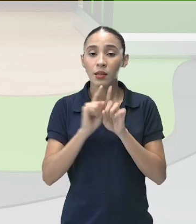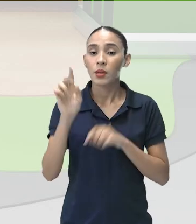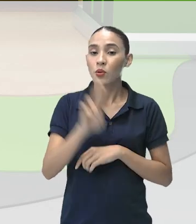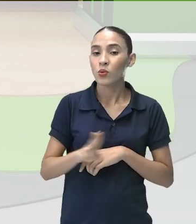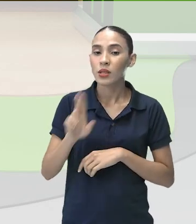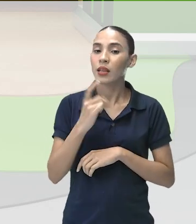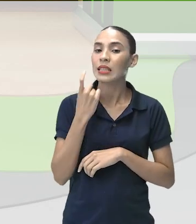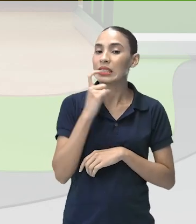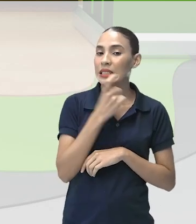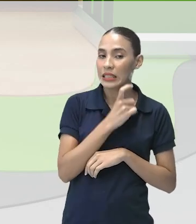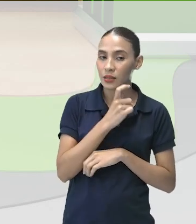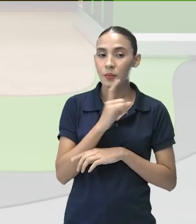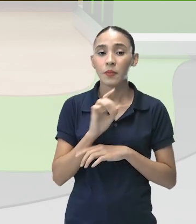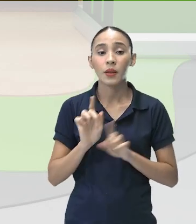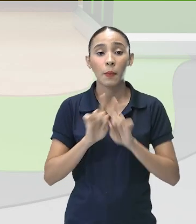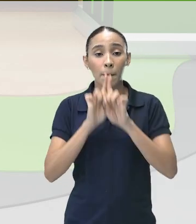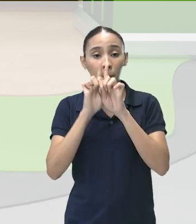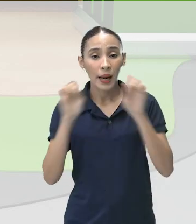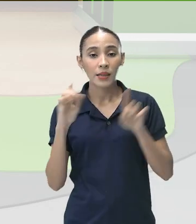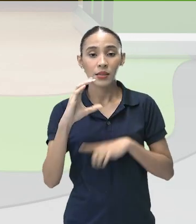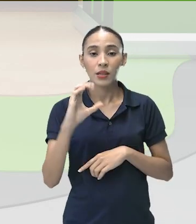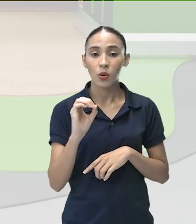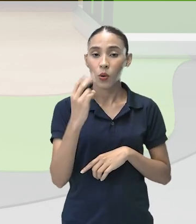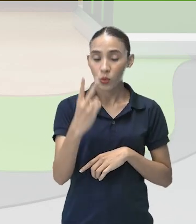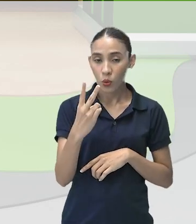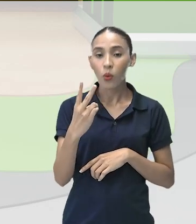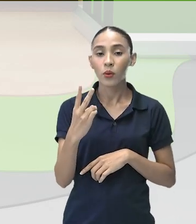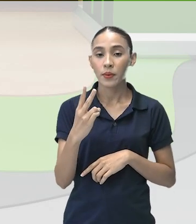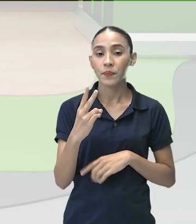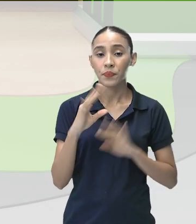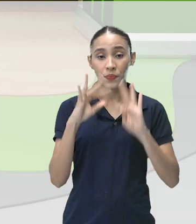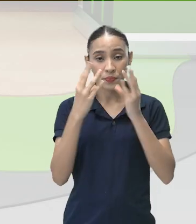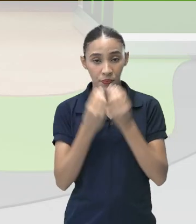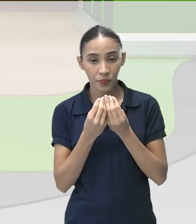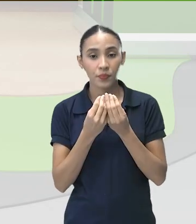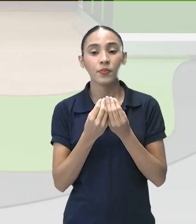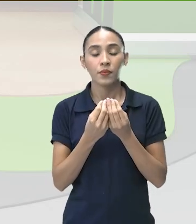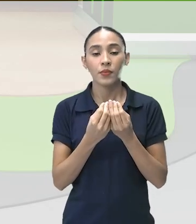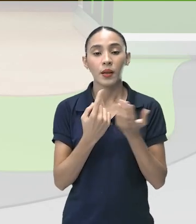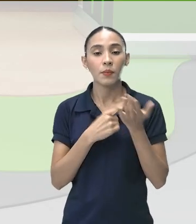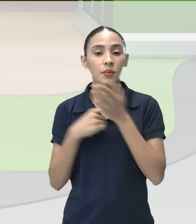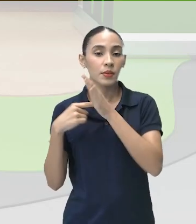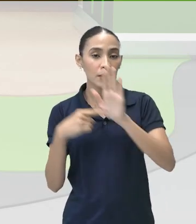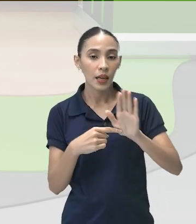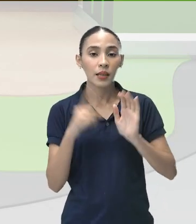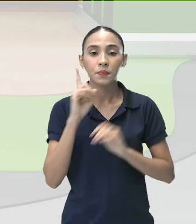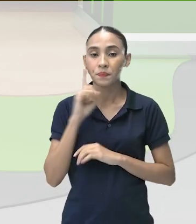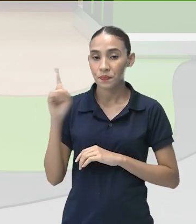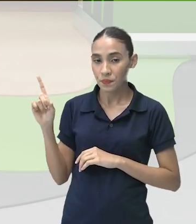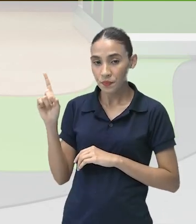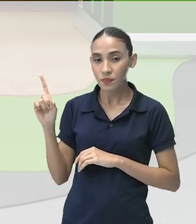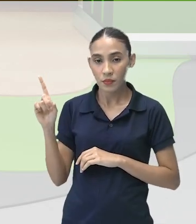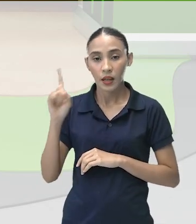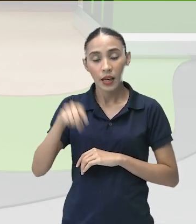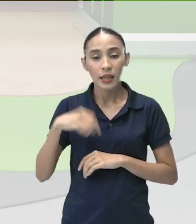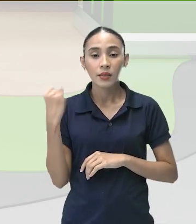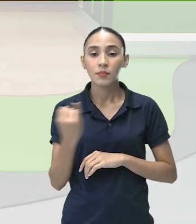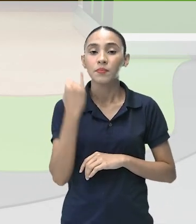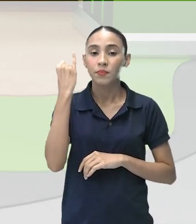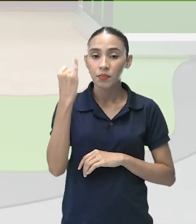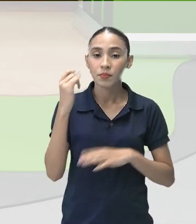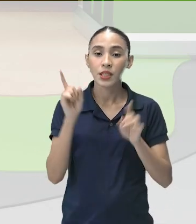na odontologia. Já o gás carbônico, a nossa segunda substância aqui, representado pela fórmula CO2, ela